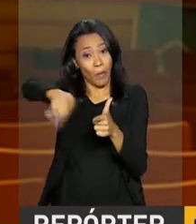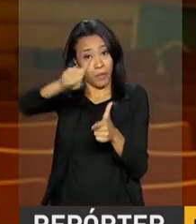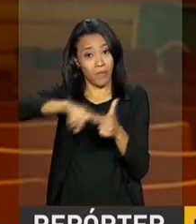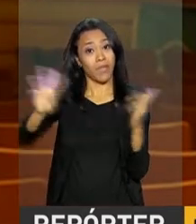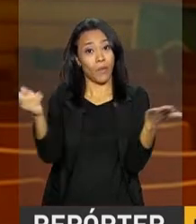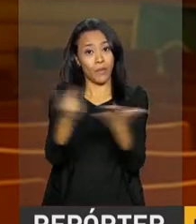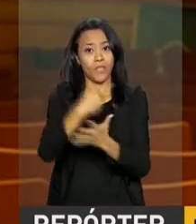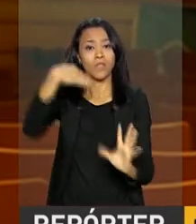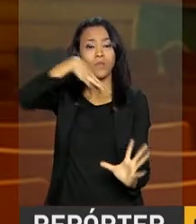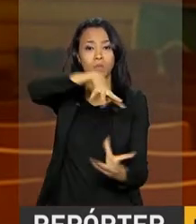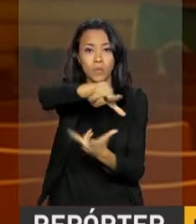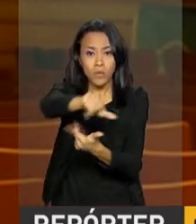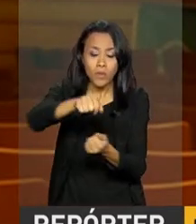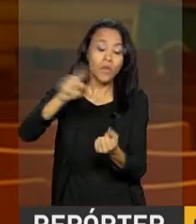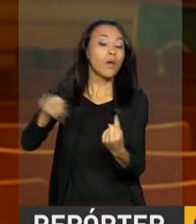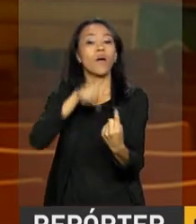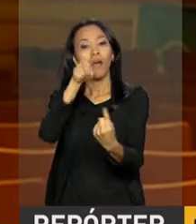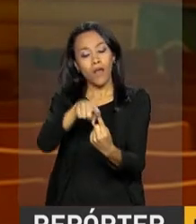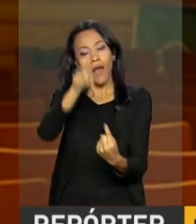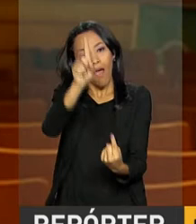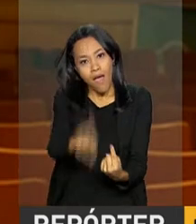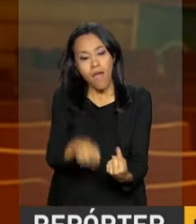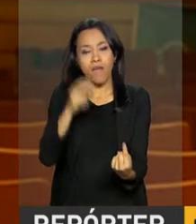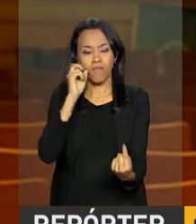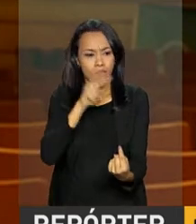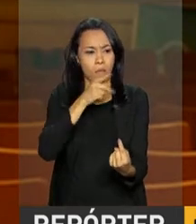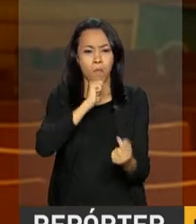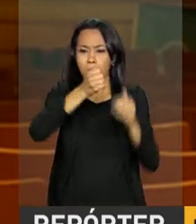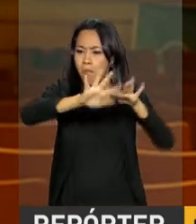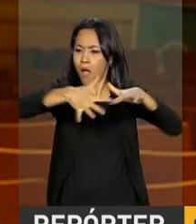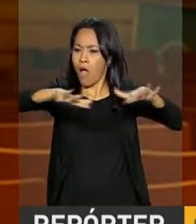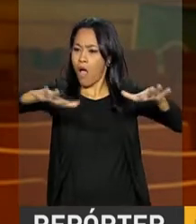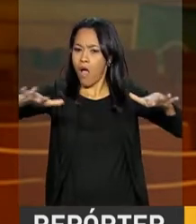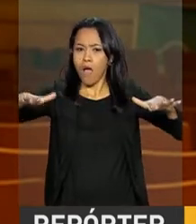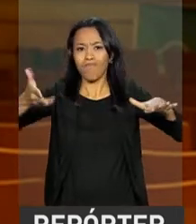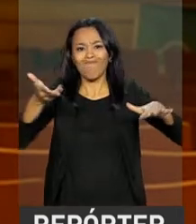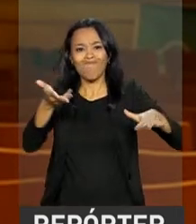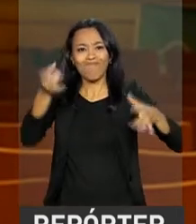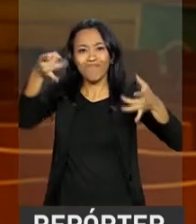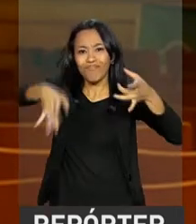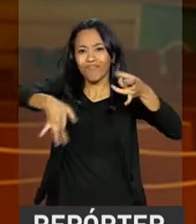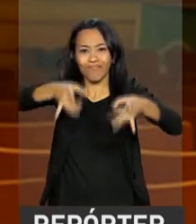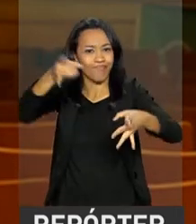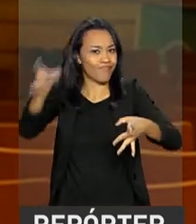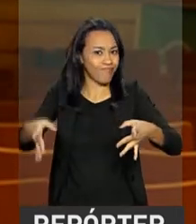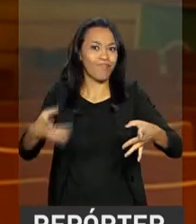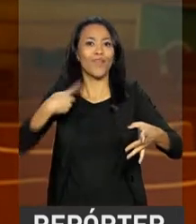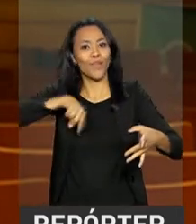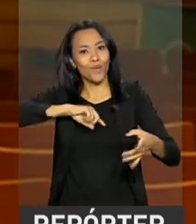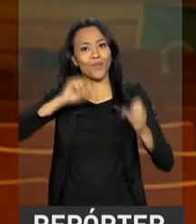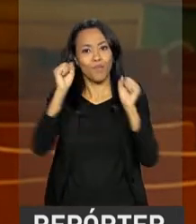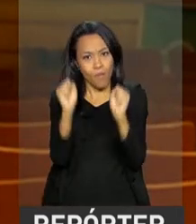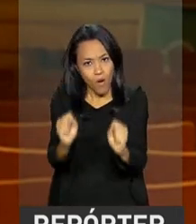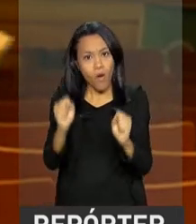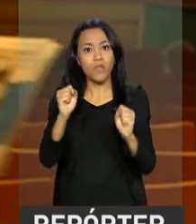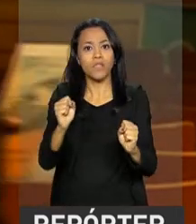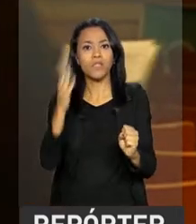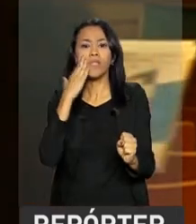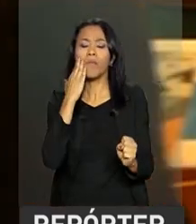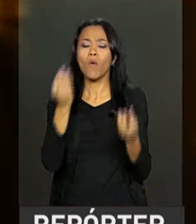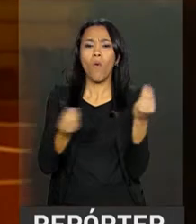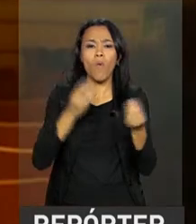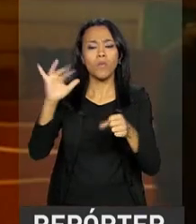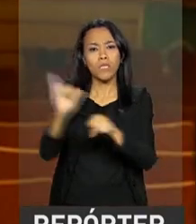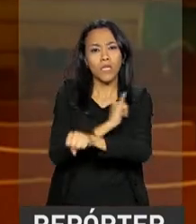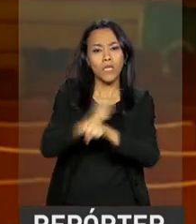que a idéia é justamente ter do mar para o continente que é de onde o lixo é porque a gente possa ter uma estratégia mais